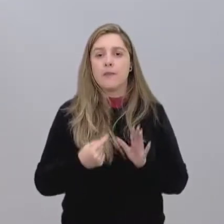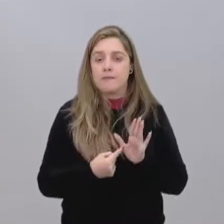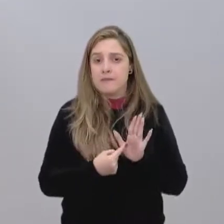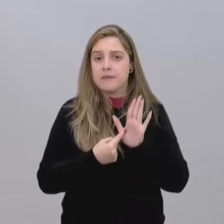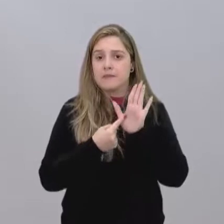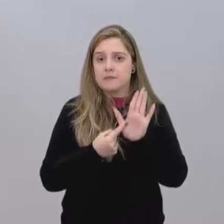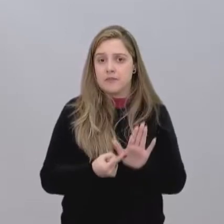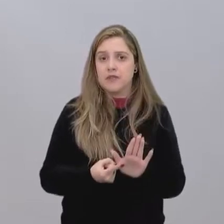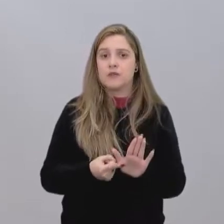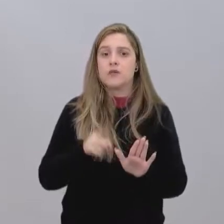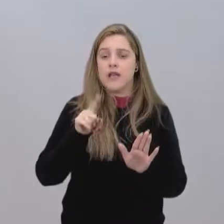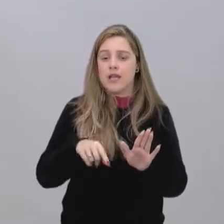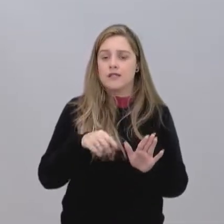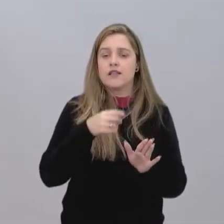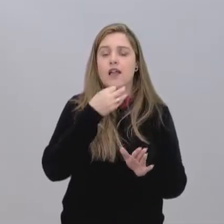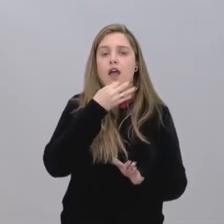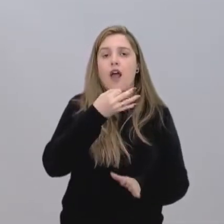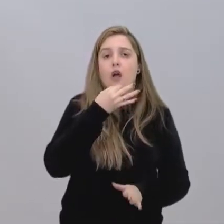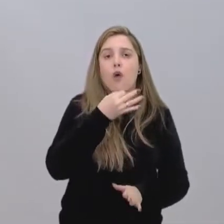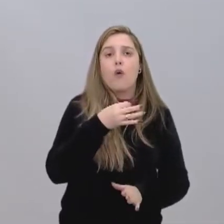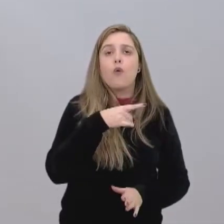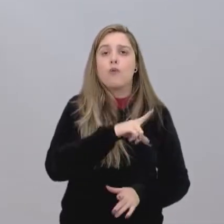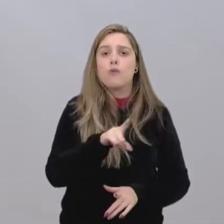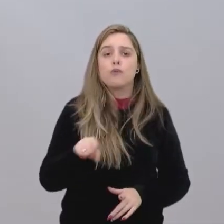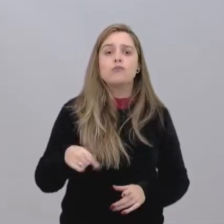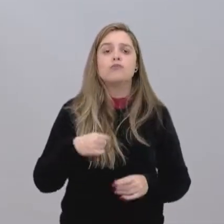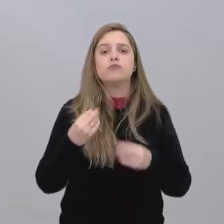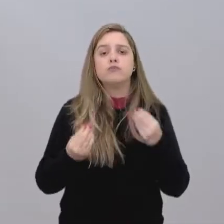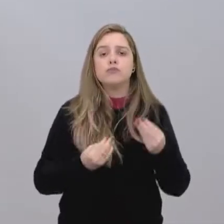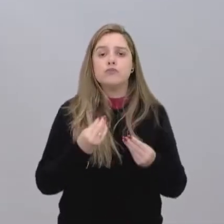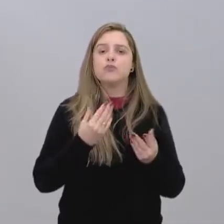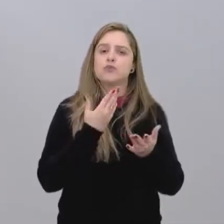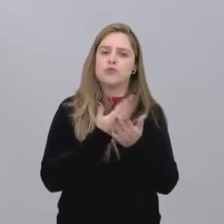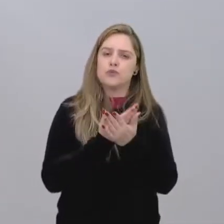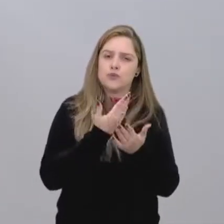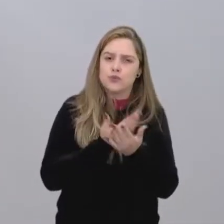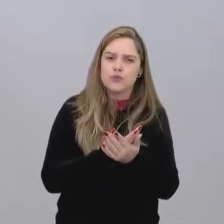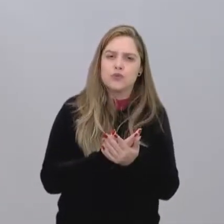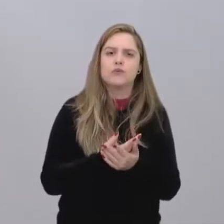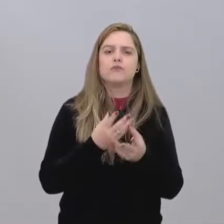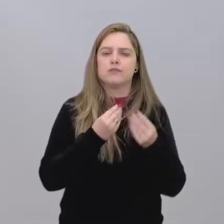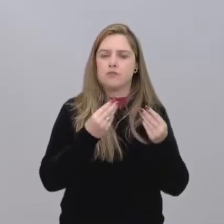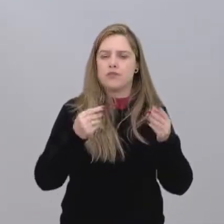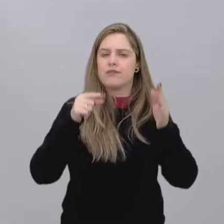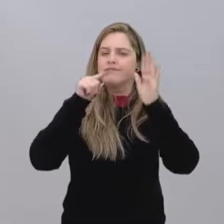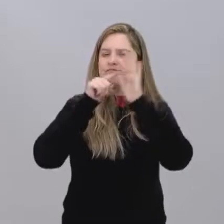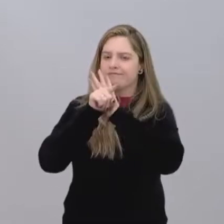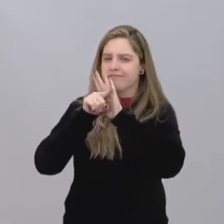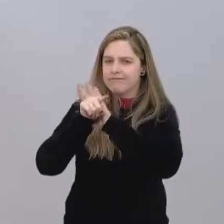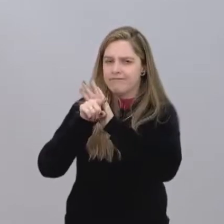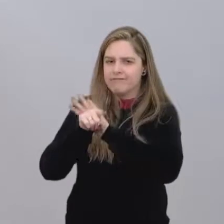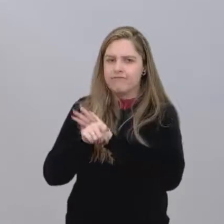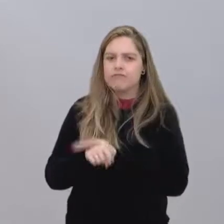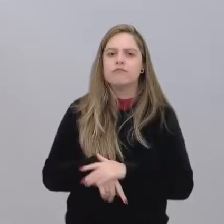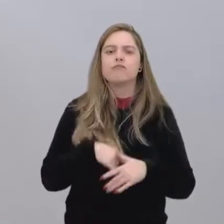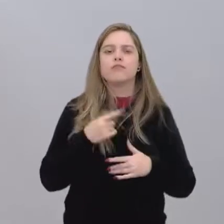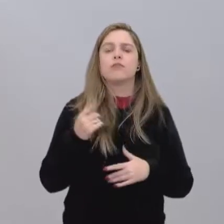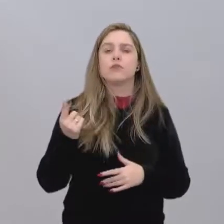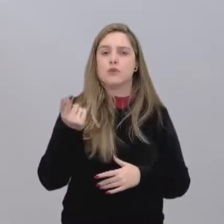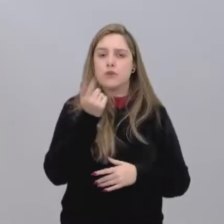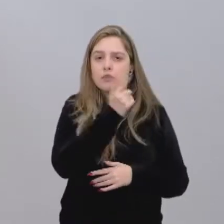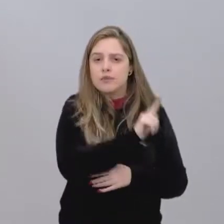aí desses argumentos, eles vão junto então de muito estudo, de muita pesquisa, para que eu consiga